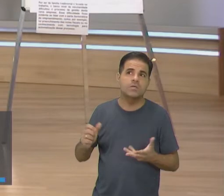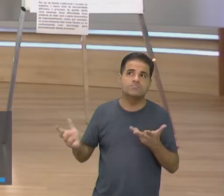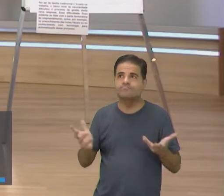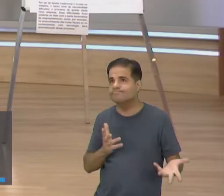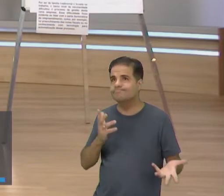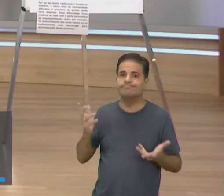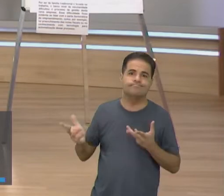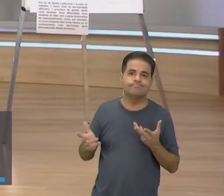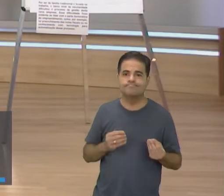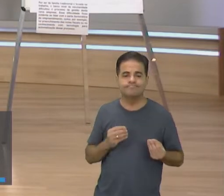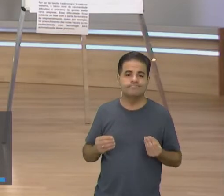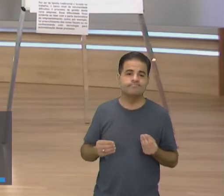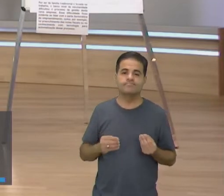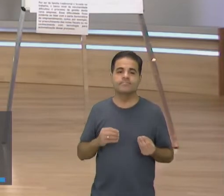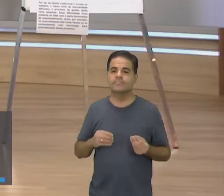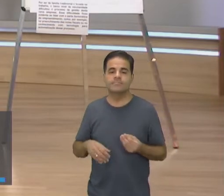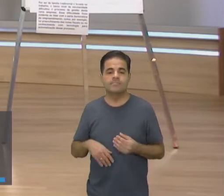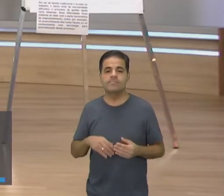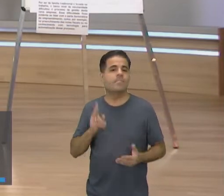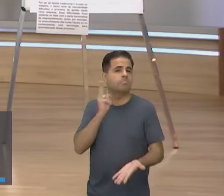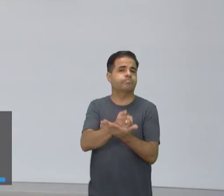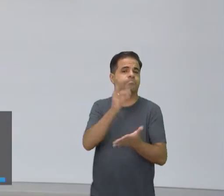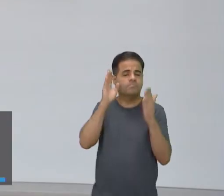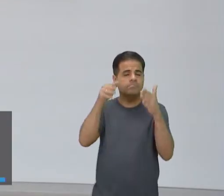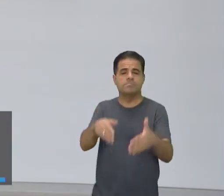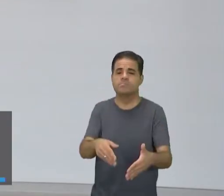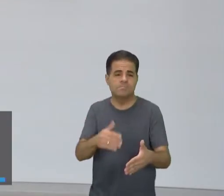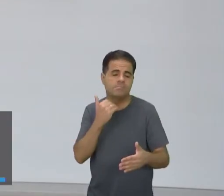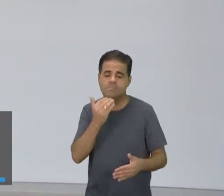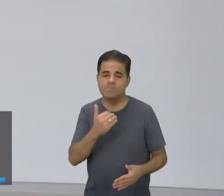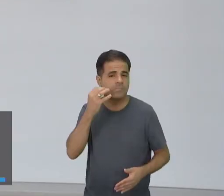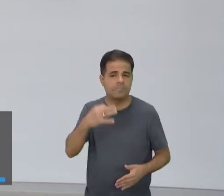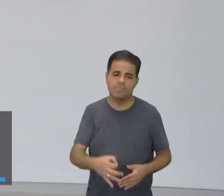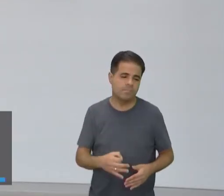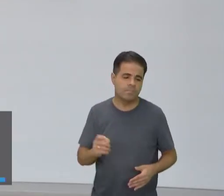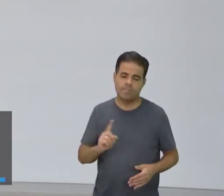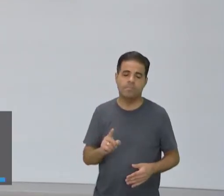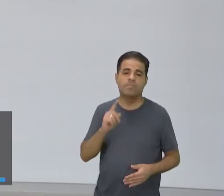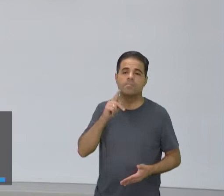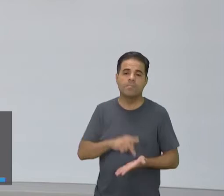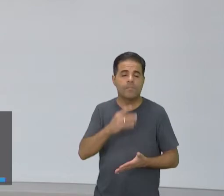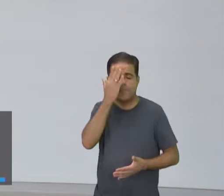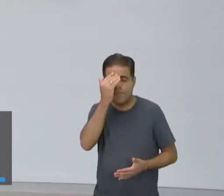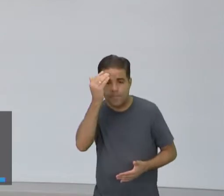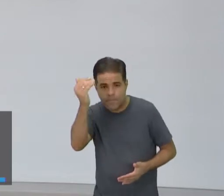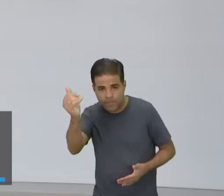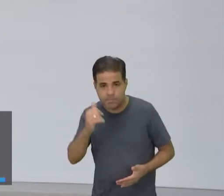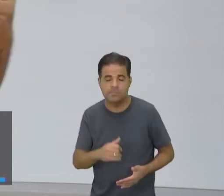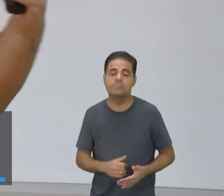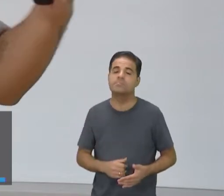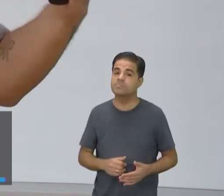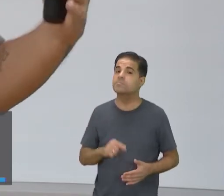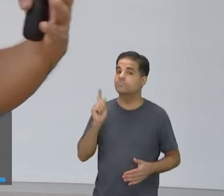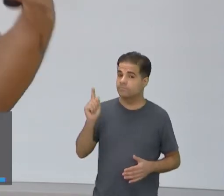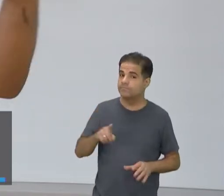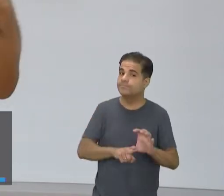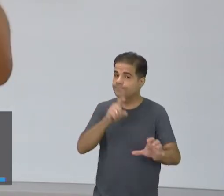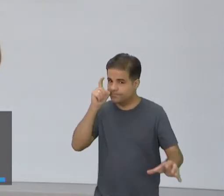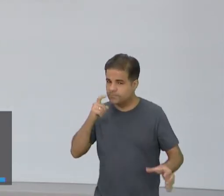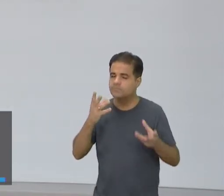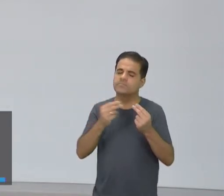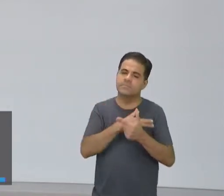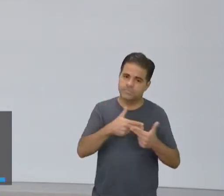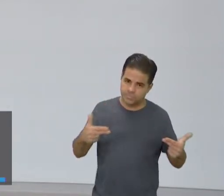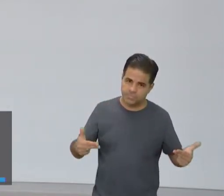né, no marasmo porque algo não deu certo, porque na verdade o sucesso ele depende de